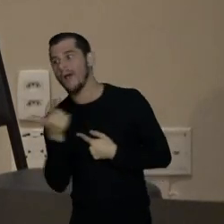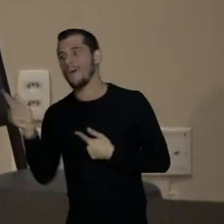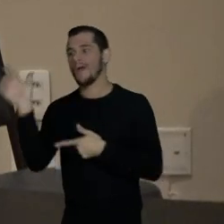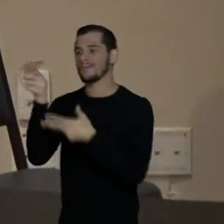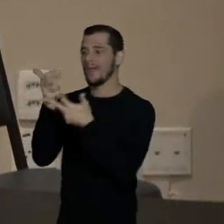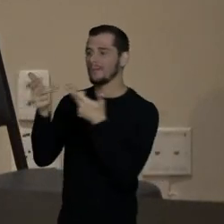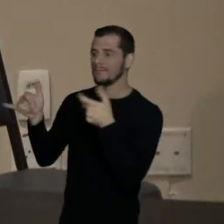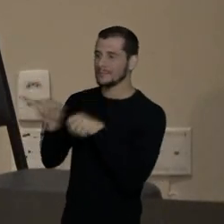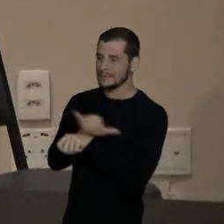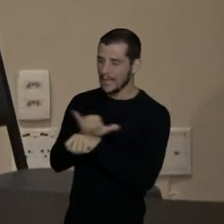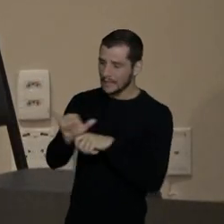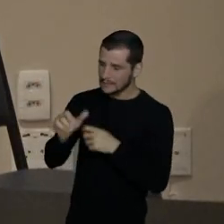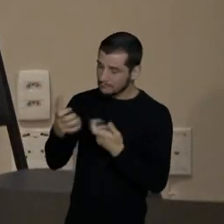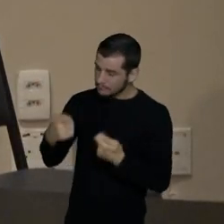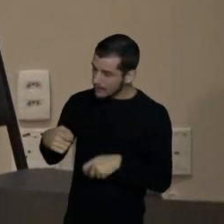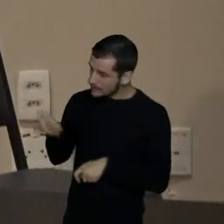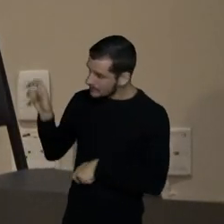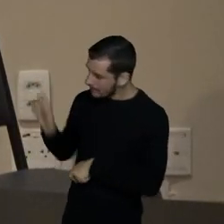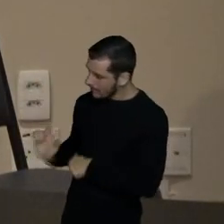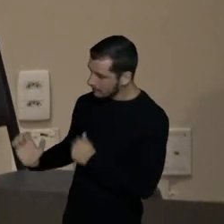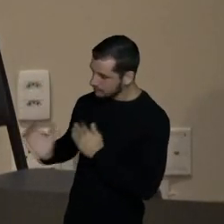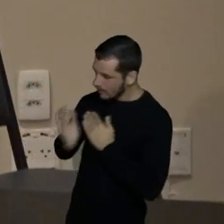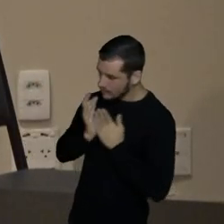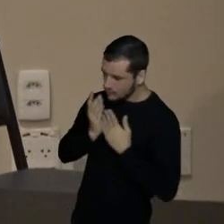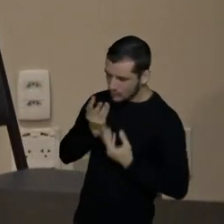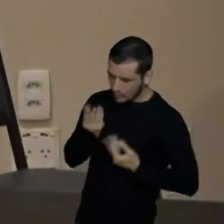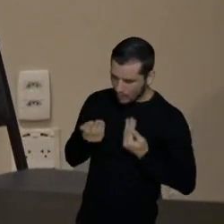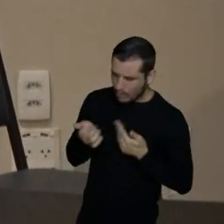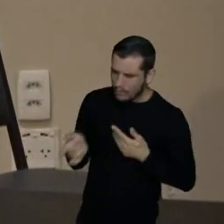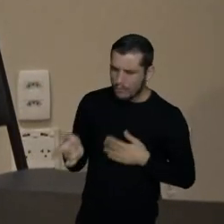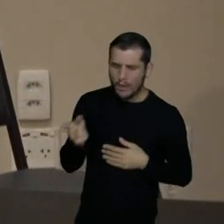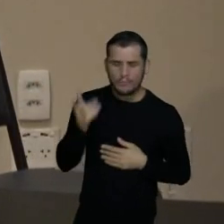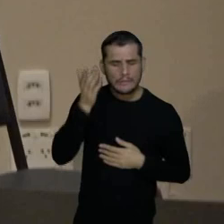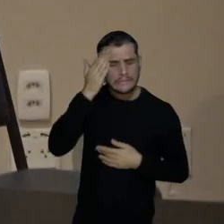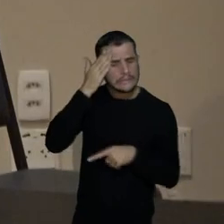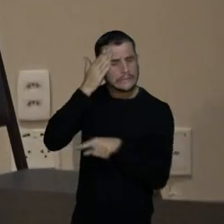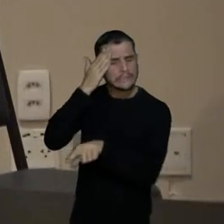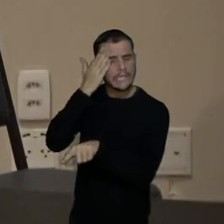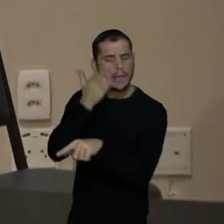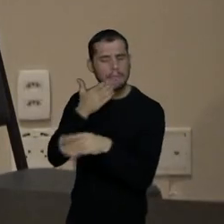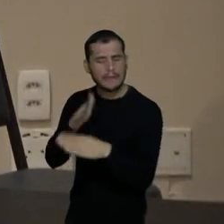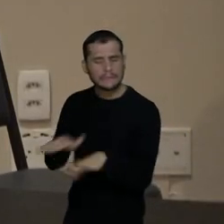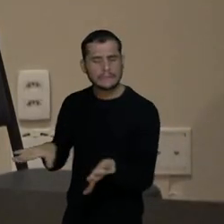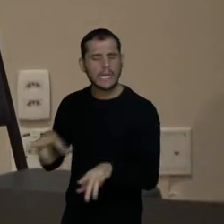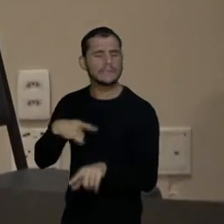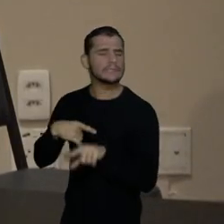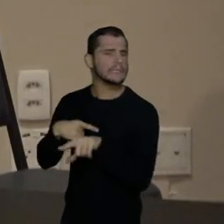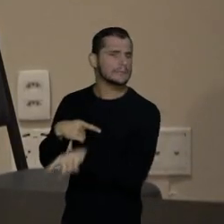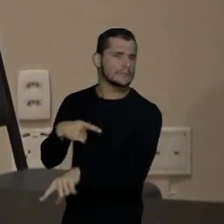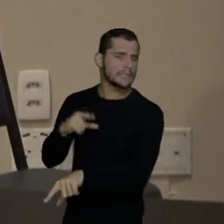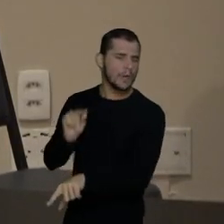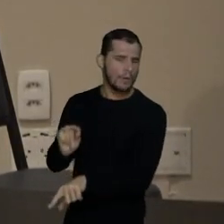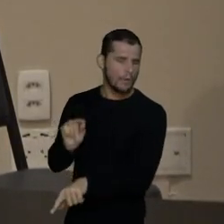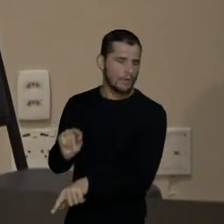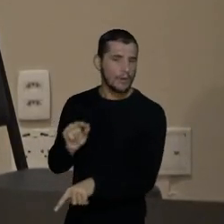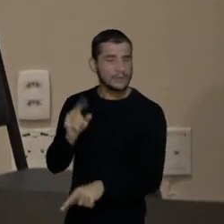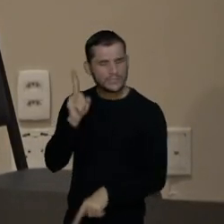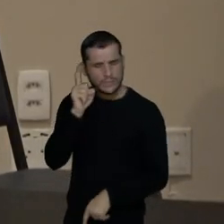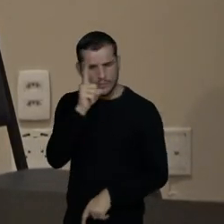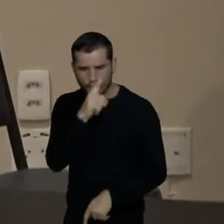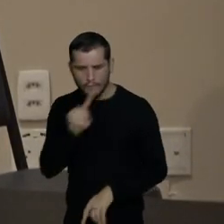ajudasse a saber o que aquela criança tinha e daí eu em